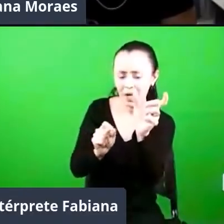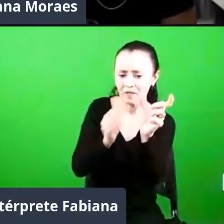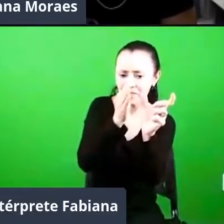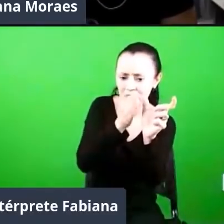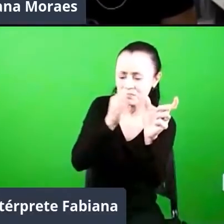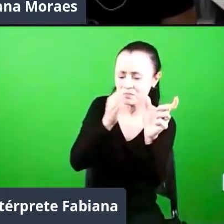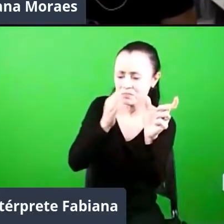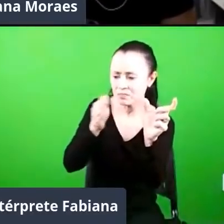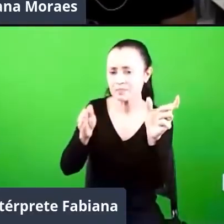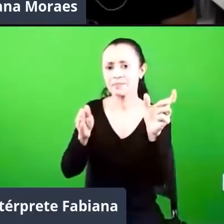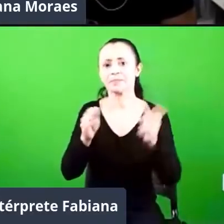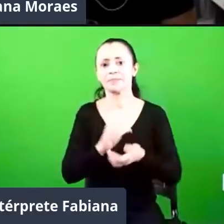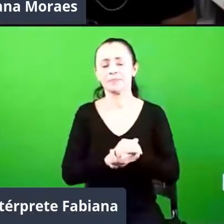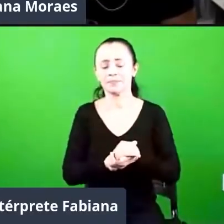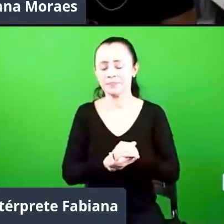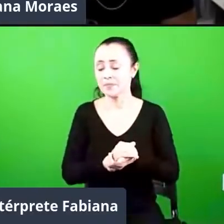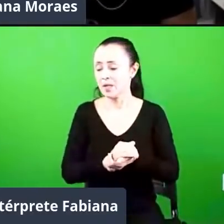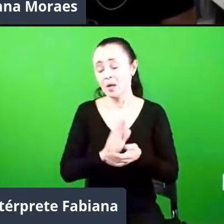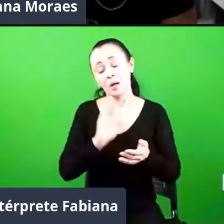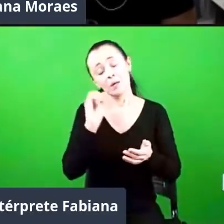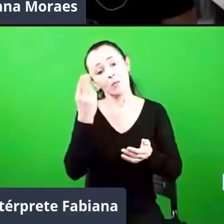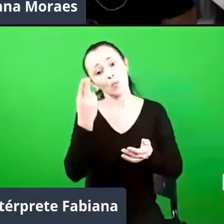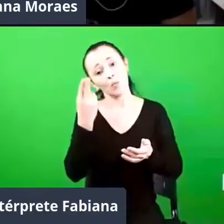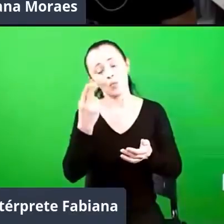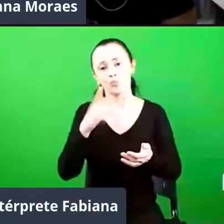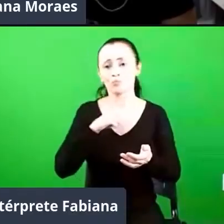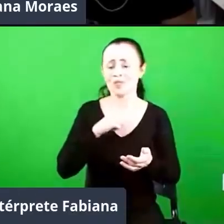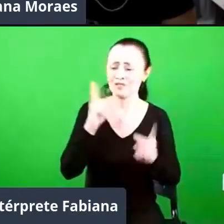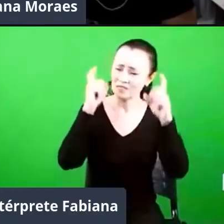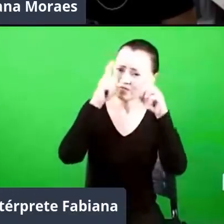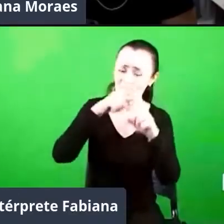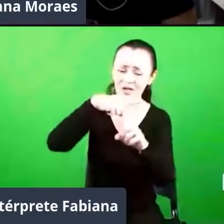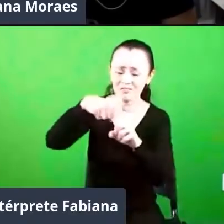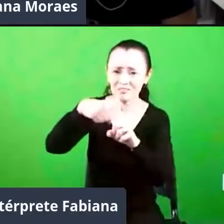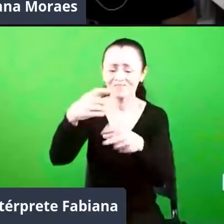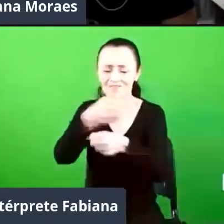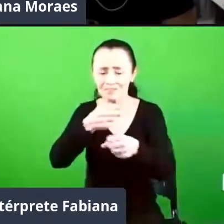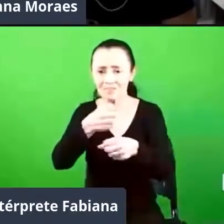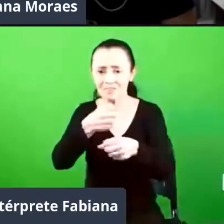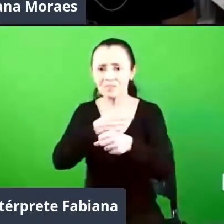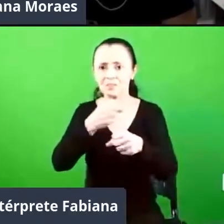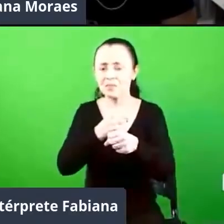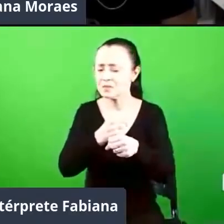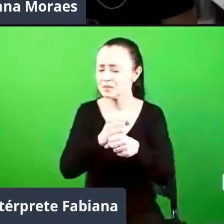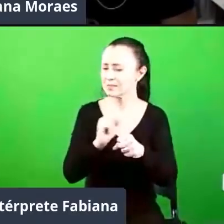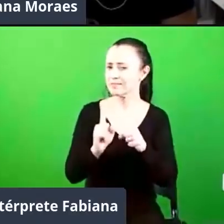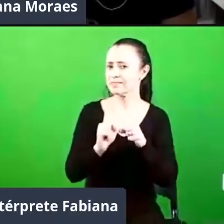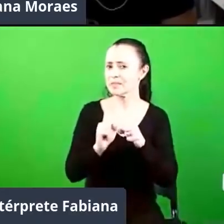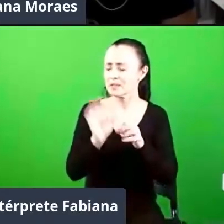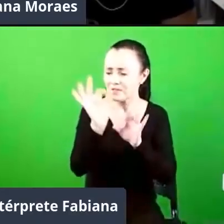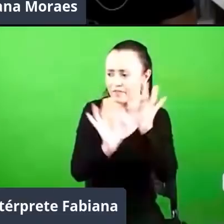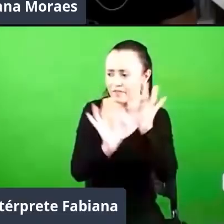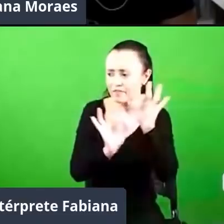teve muita dificuldade na adição, com reserva, vou fazendo tudo isso. E no final da semana